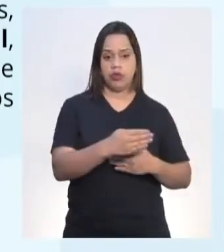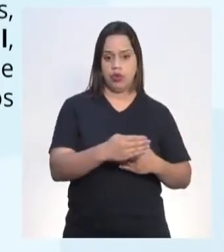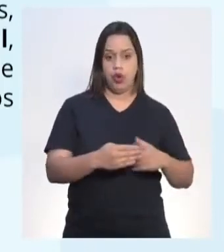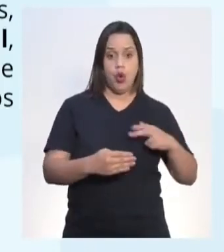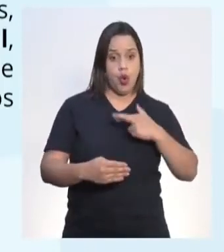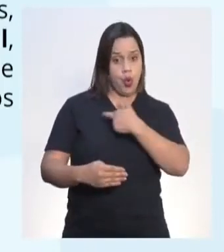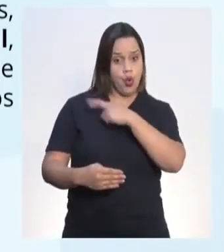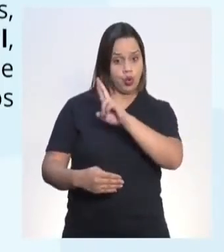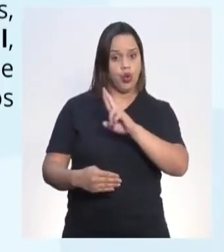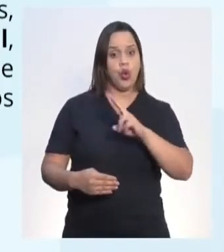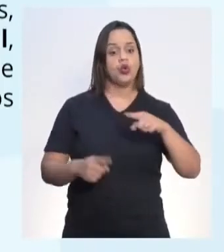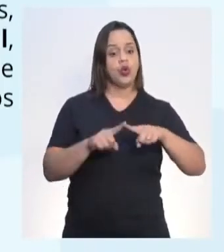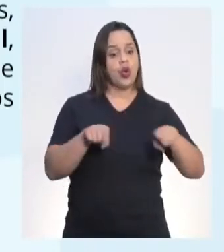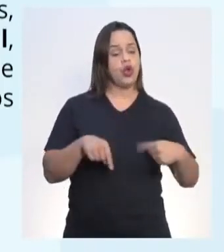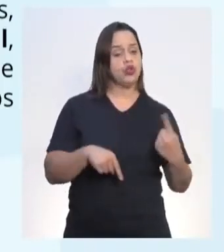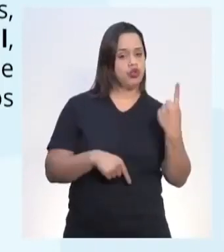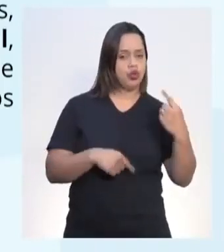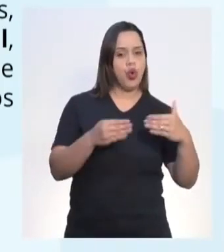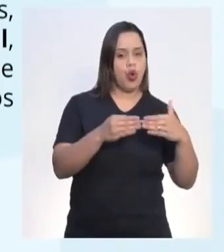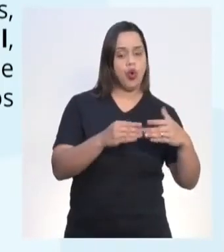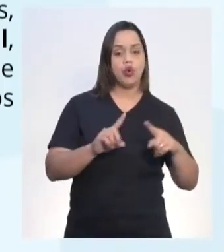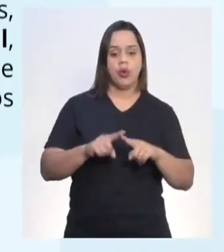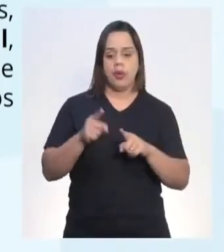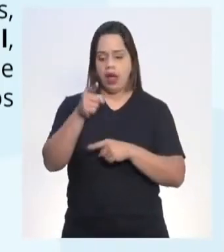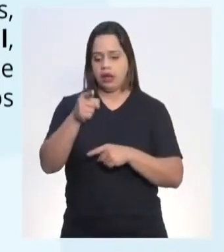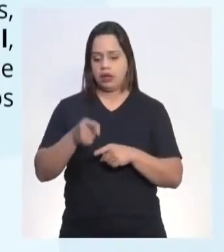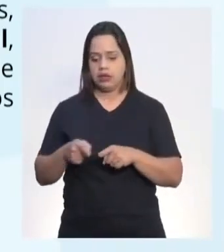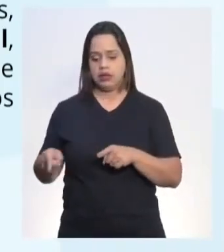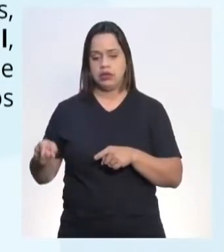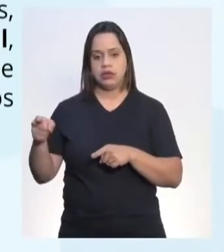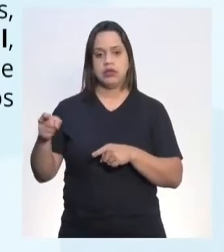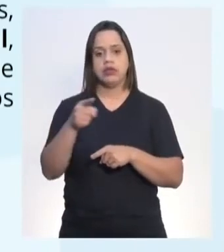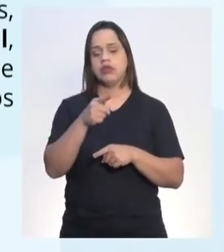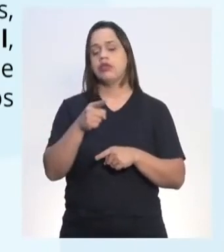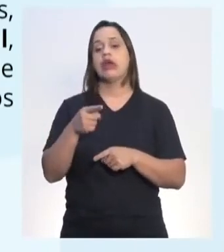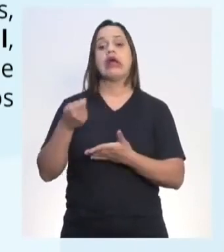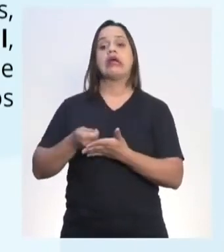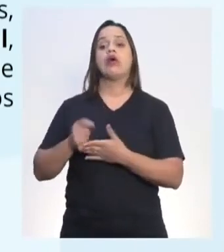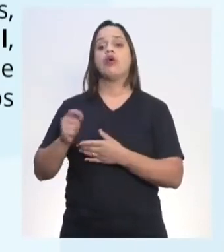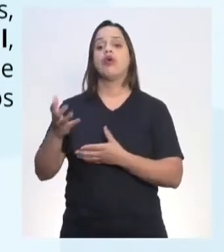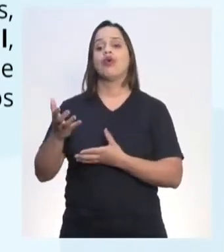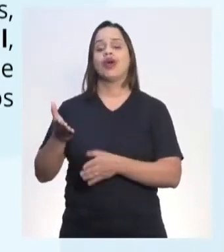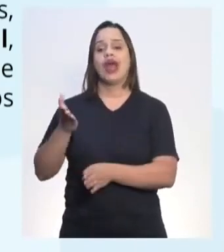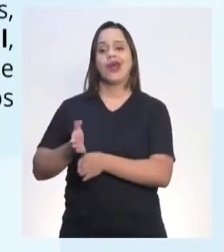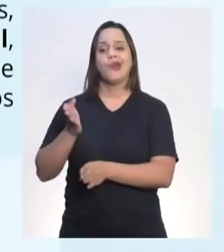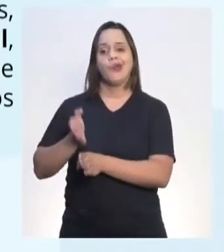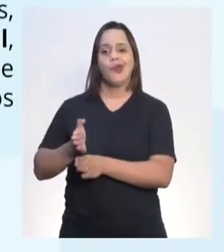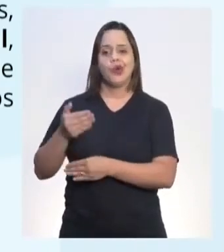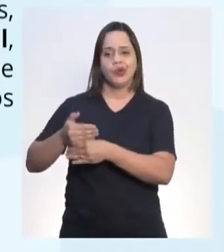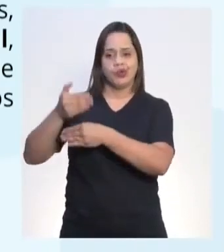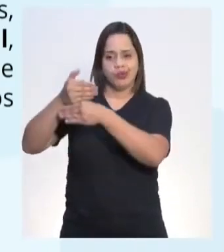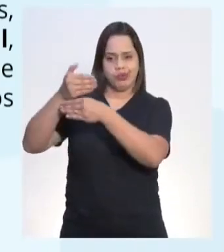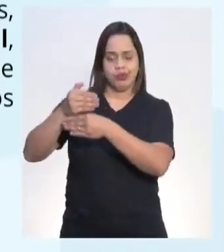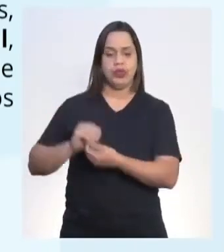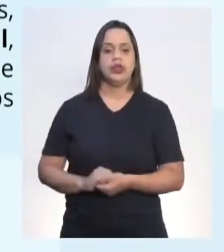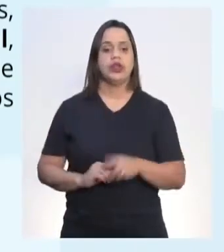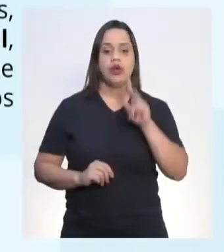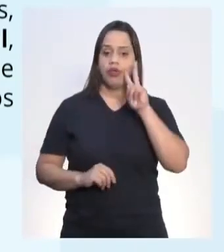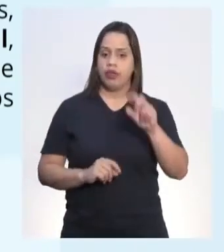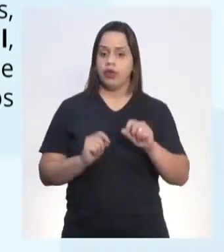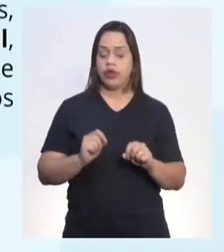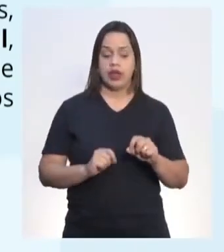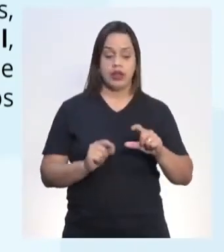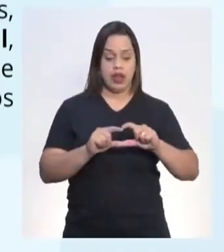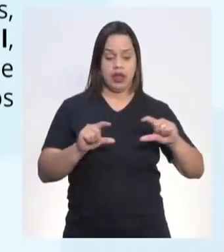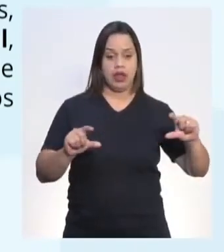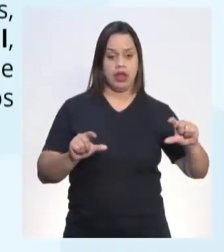dono do lote 1 exige que seja construído um muro. Então, olha o lote 1, que tem o lado 2, que